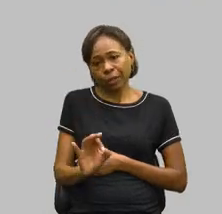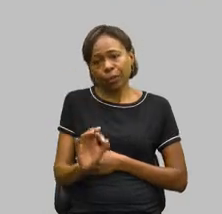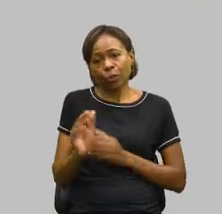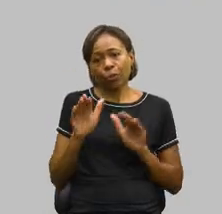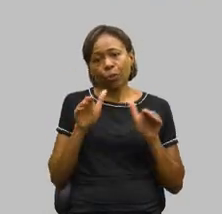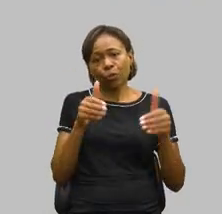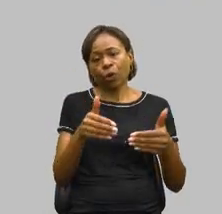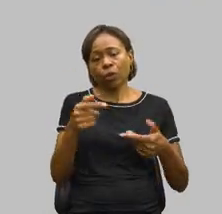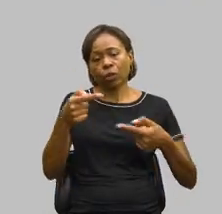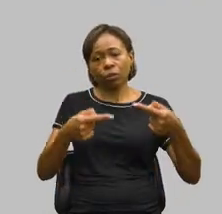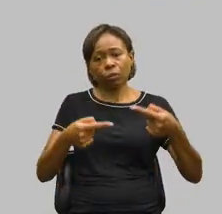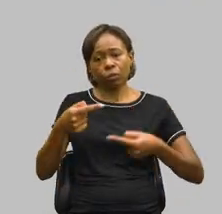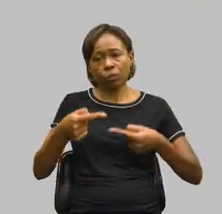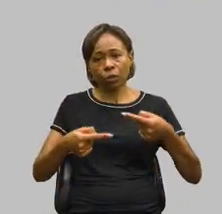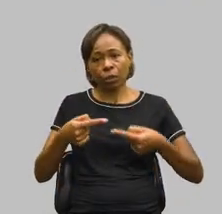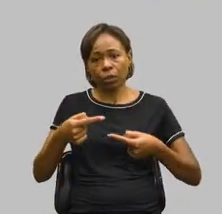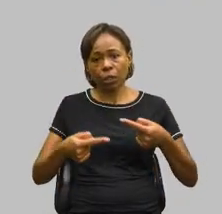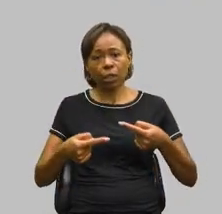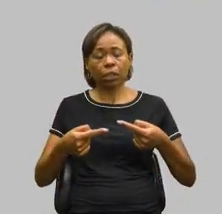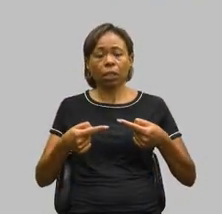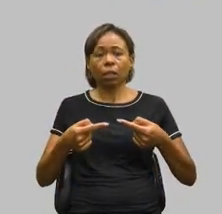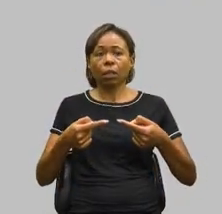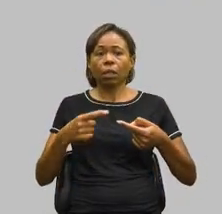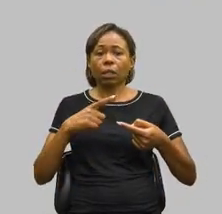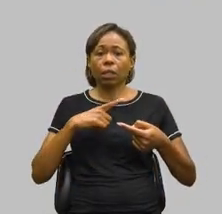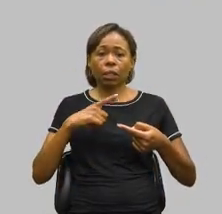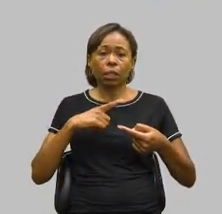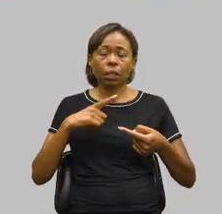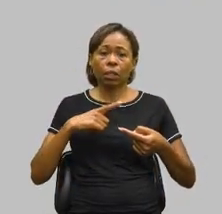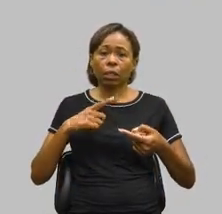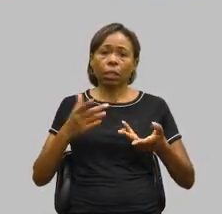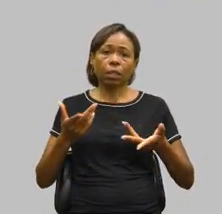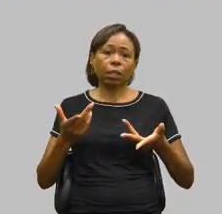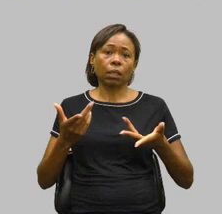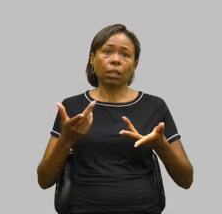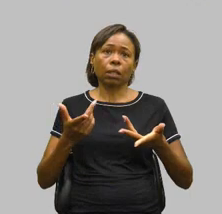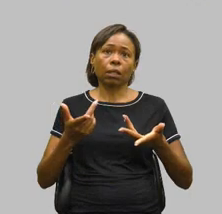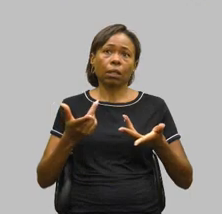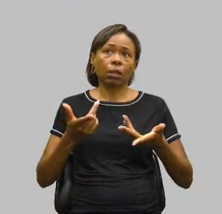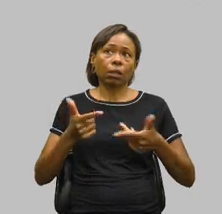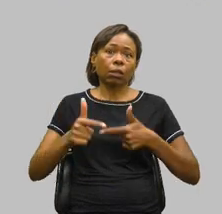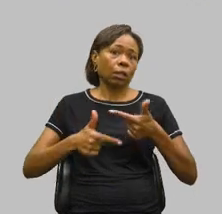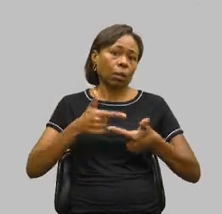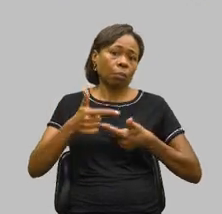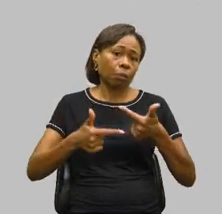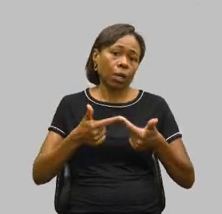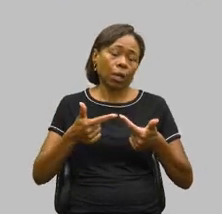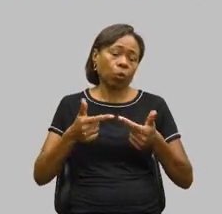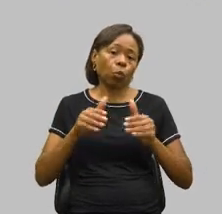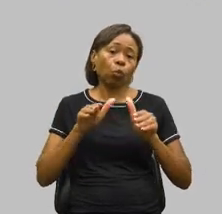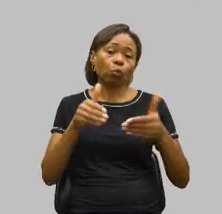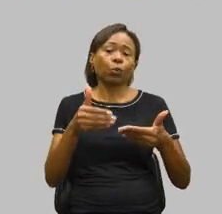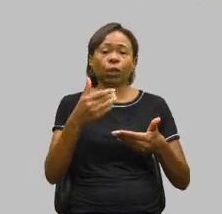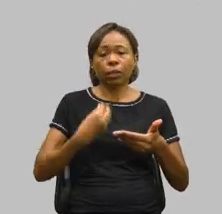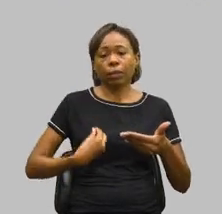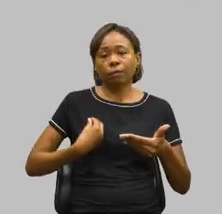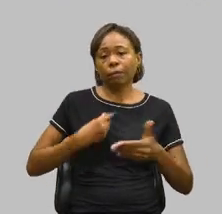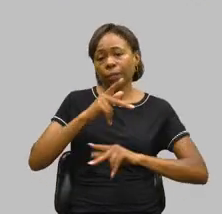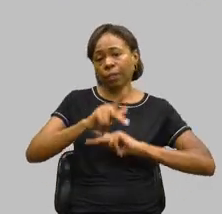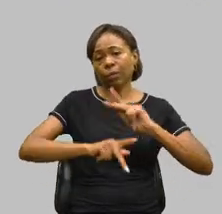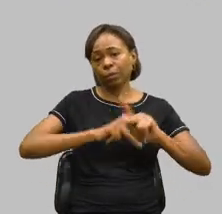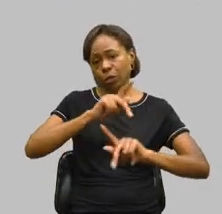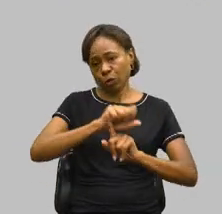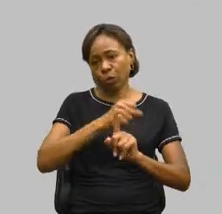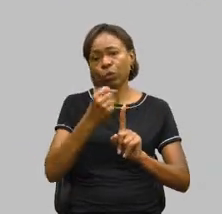lidam ali muito mais que com números né com a política transversal tá lidando ali com a Vida Prática da nossa população especialmente